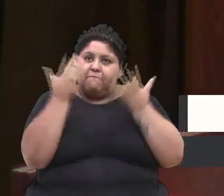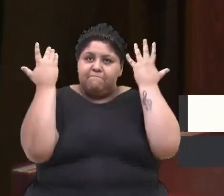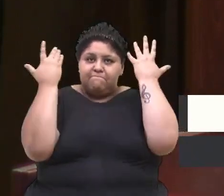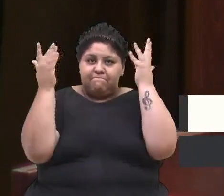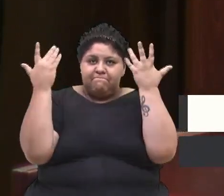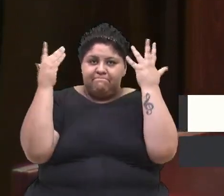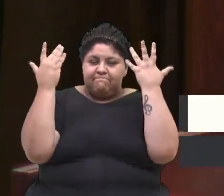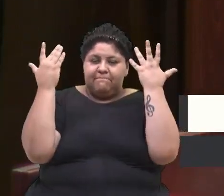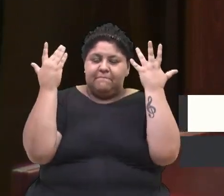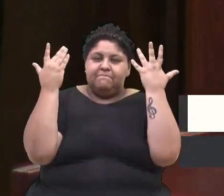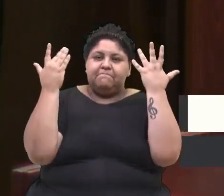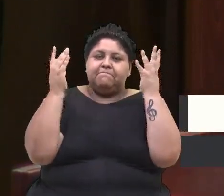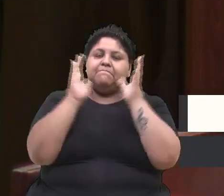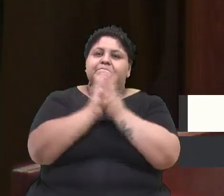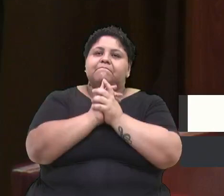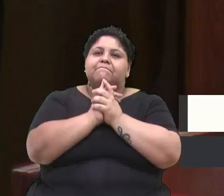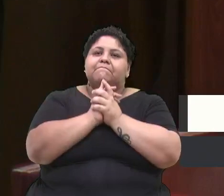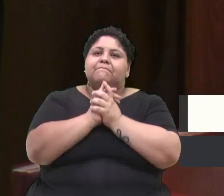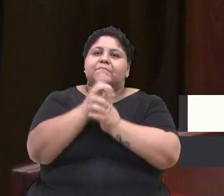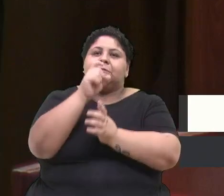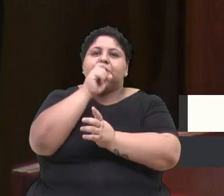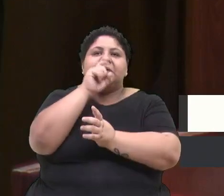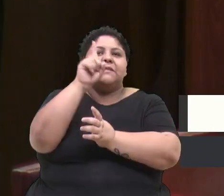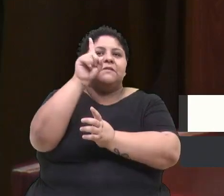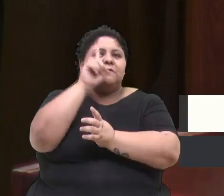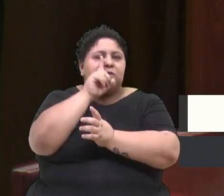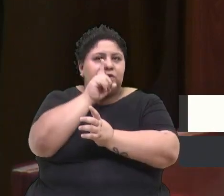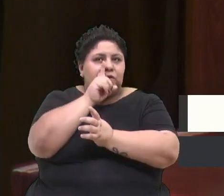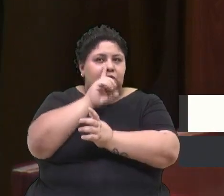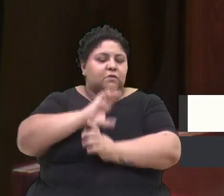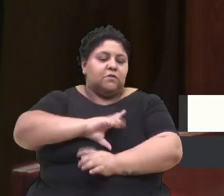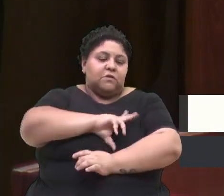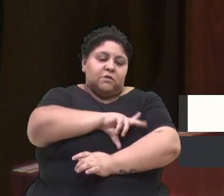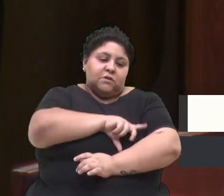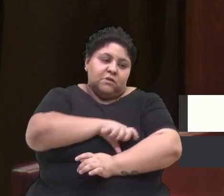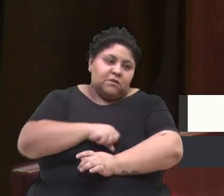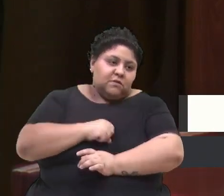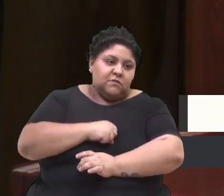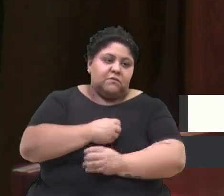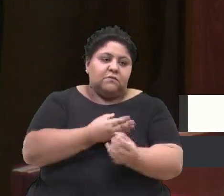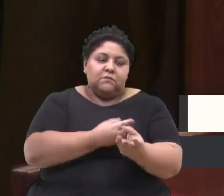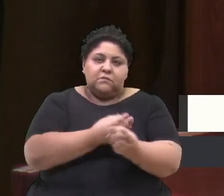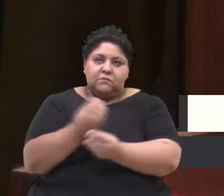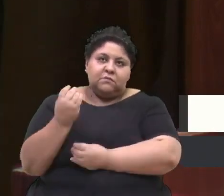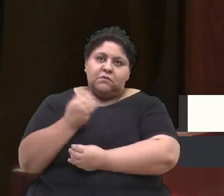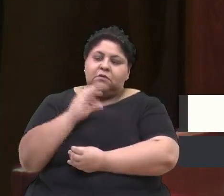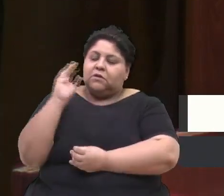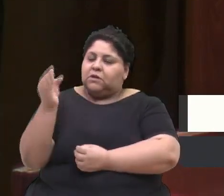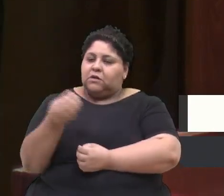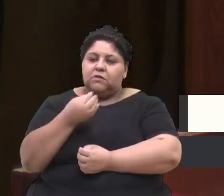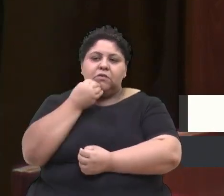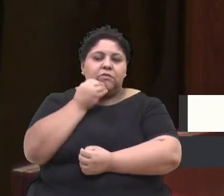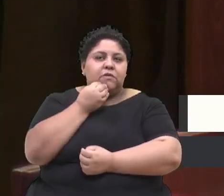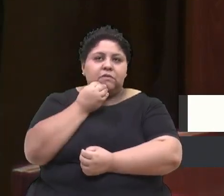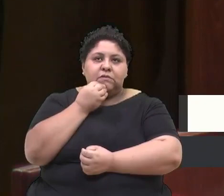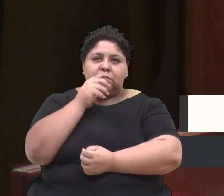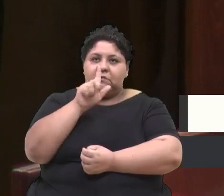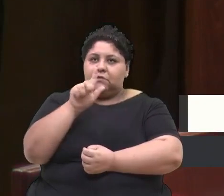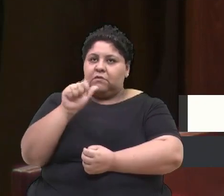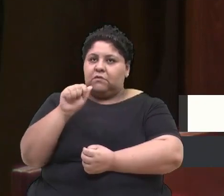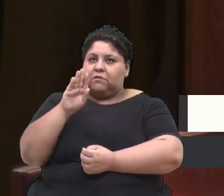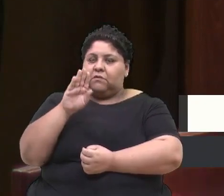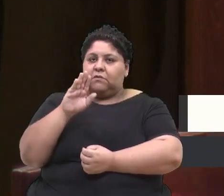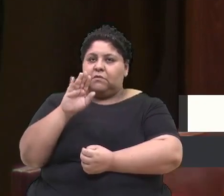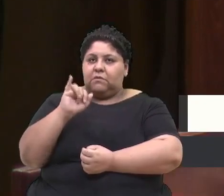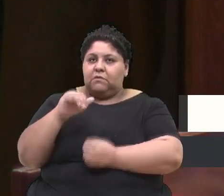que são pais e mães com amor de sobremaneira, e certamente a Gabi, quando for